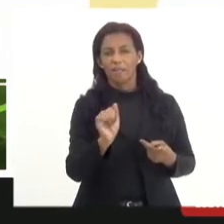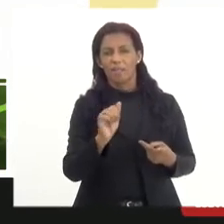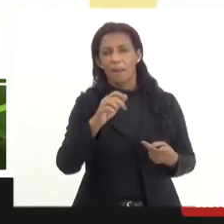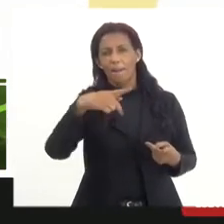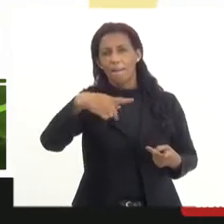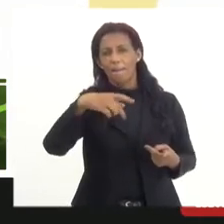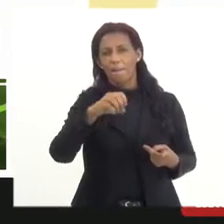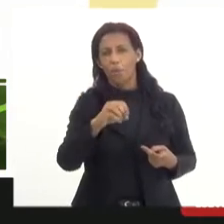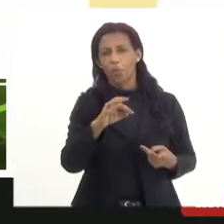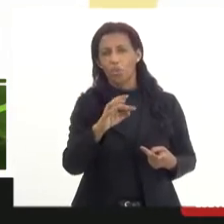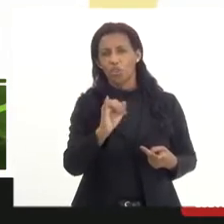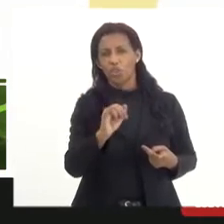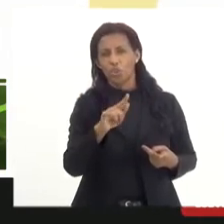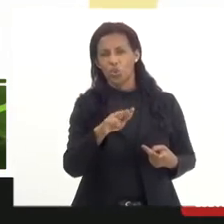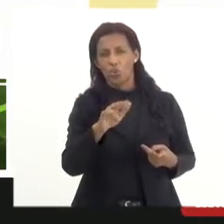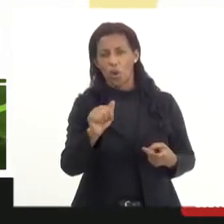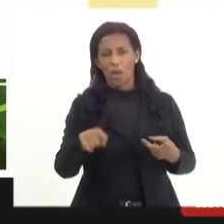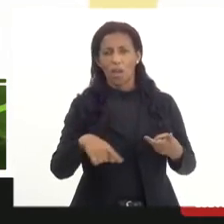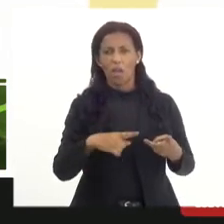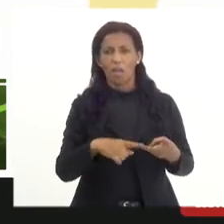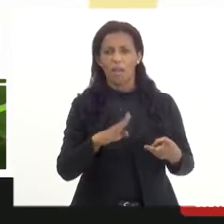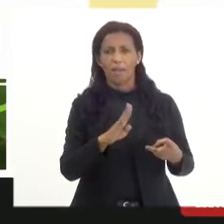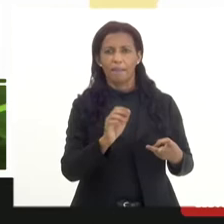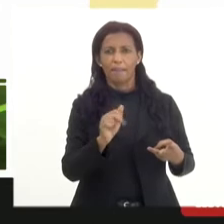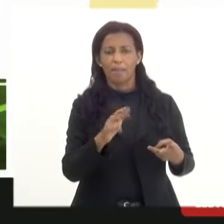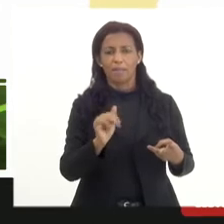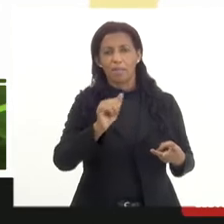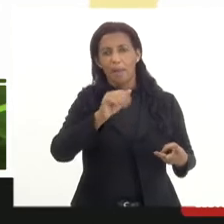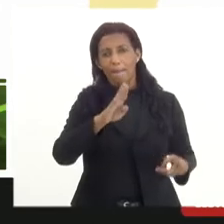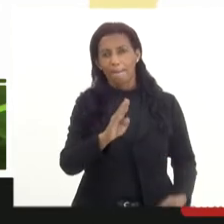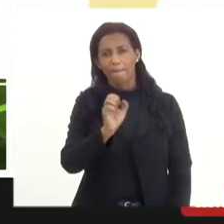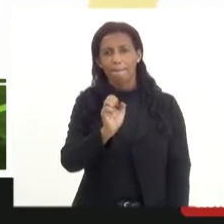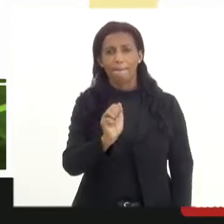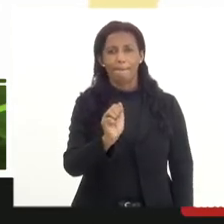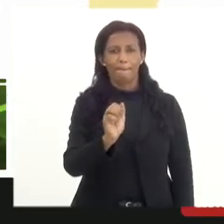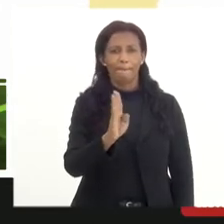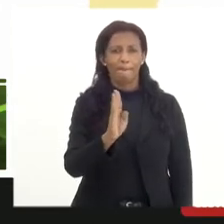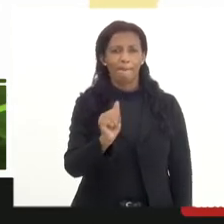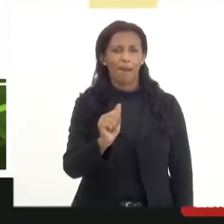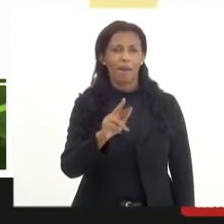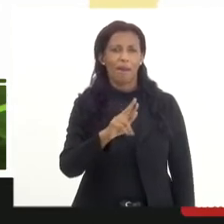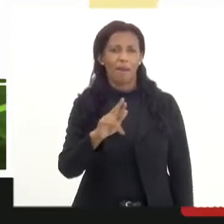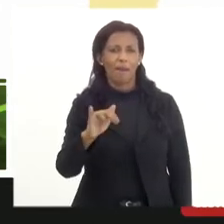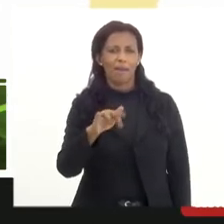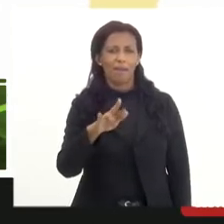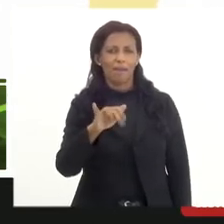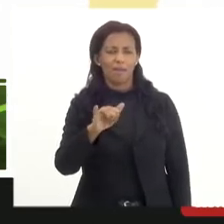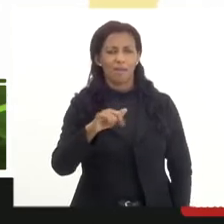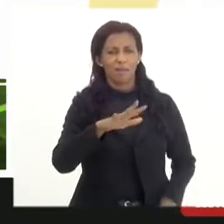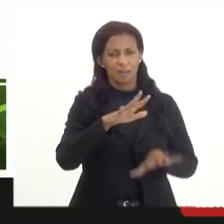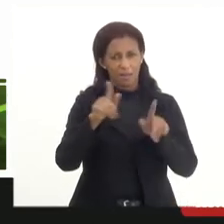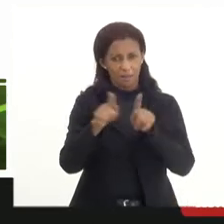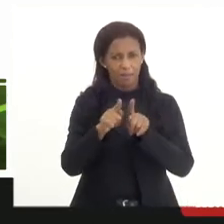no Nordeste, e também na bacia de Barreirinhas, também no Nordeste, mais para o Norte do